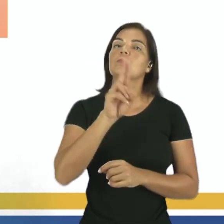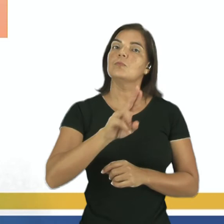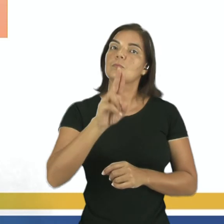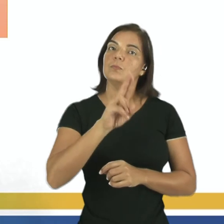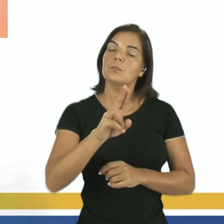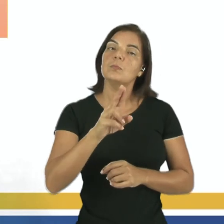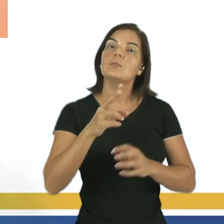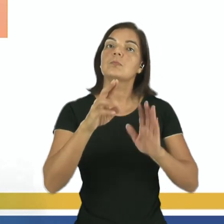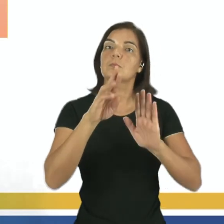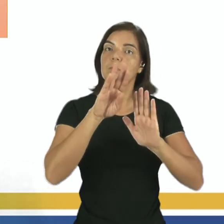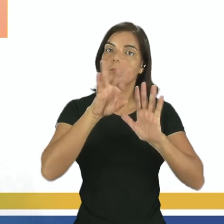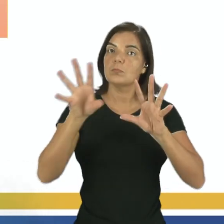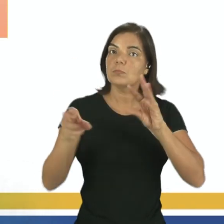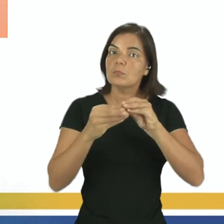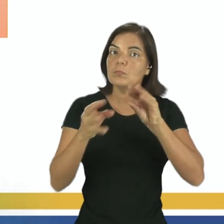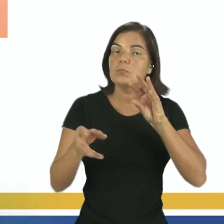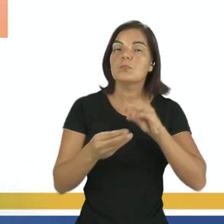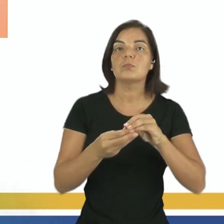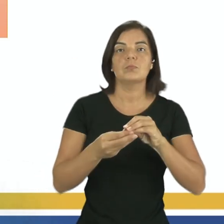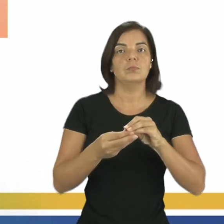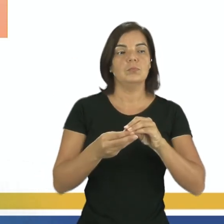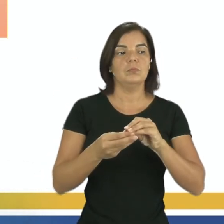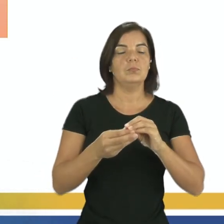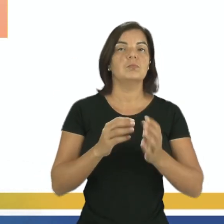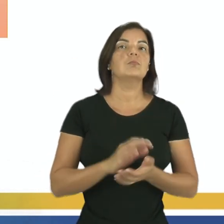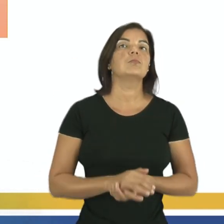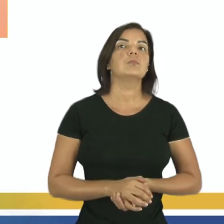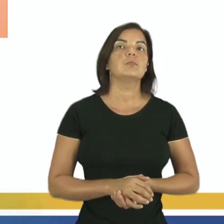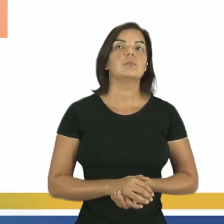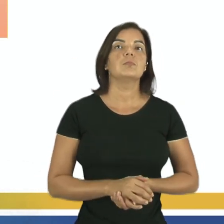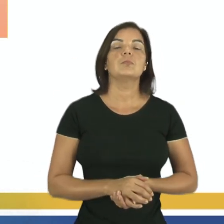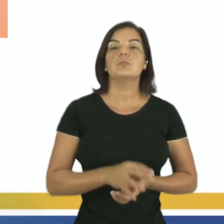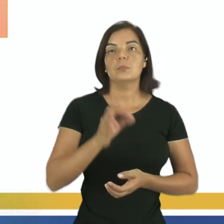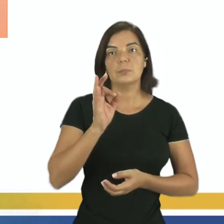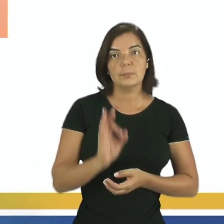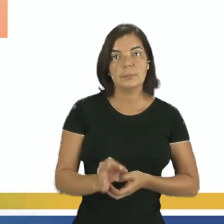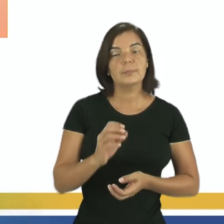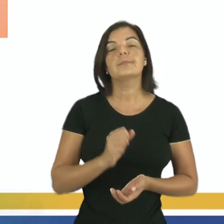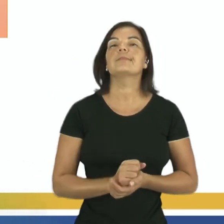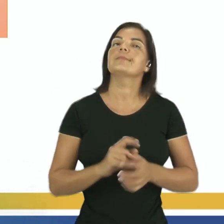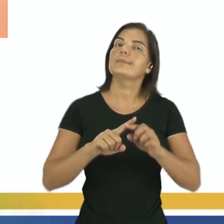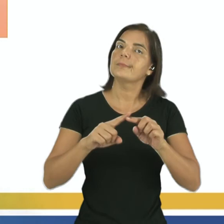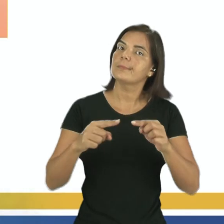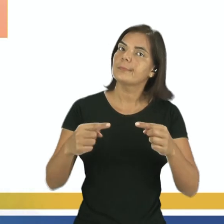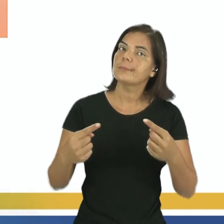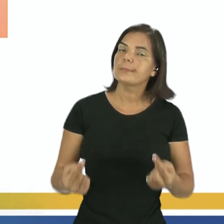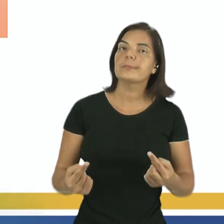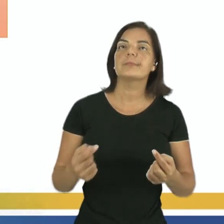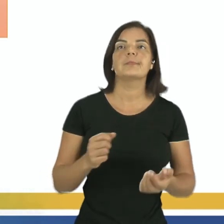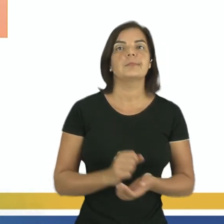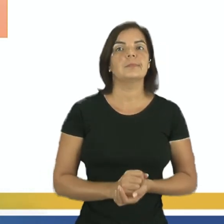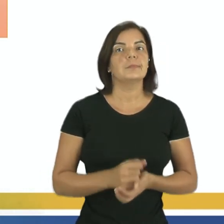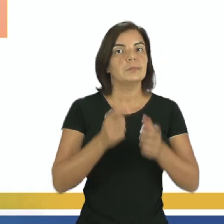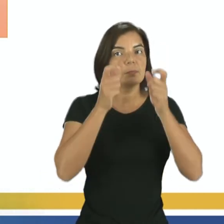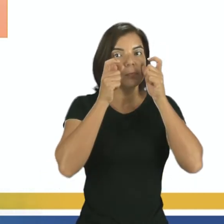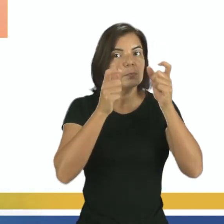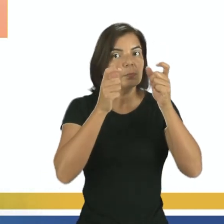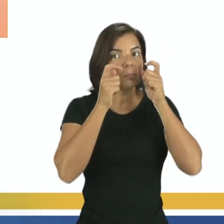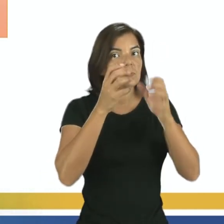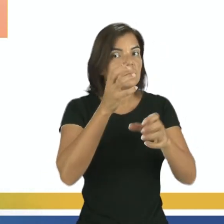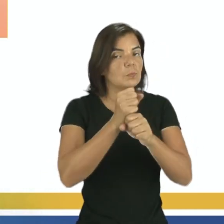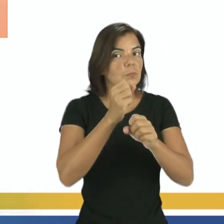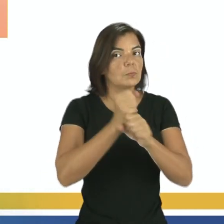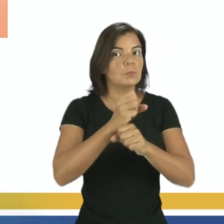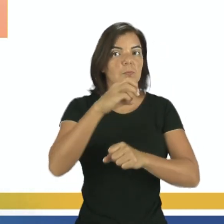mesma ferramenta, que é a decomposição simultânea desses números, certo? Mas, preste atenção, no cálculo